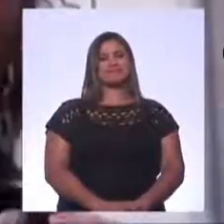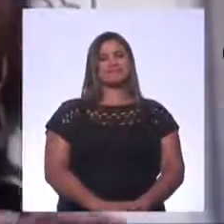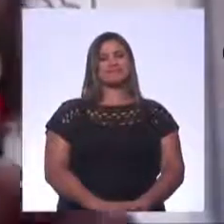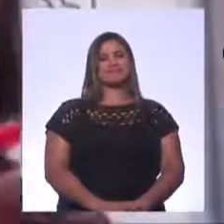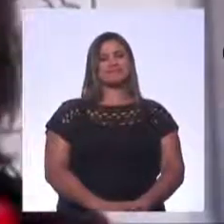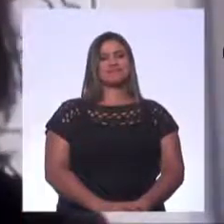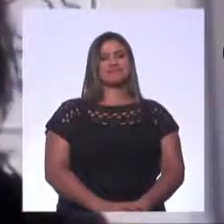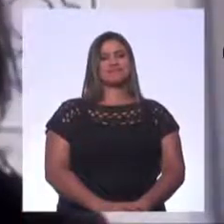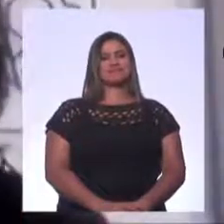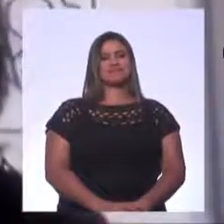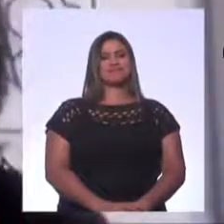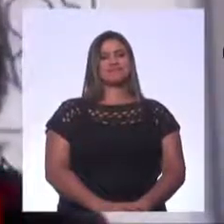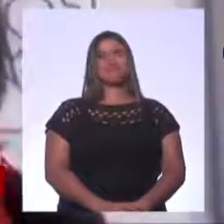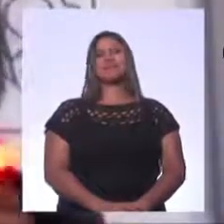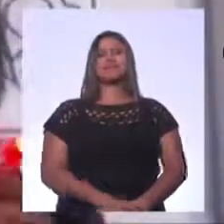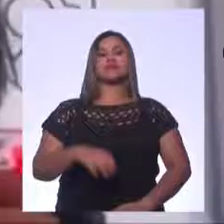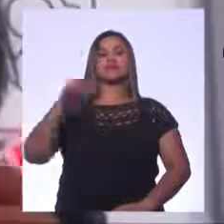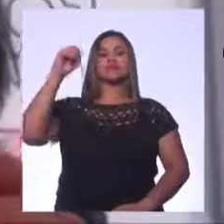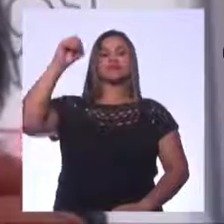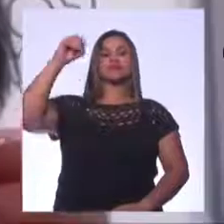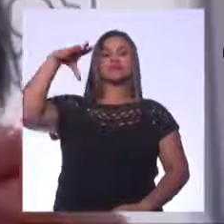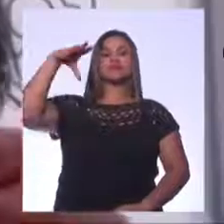É um interruptor caseiro